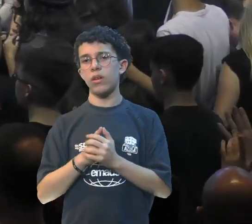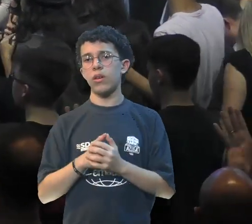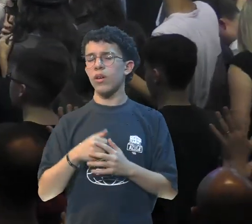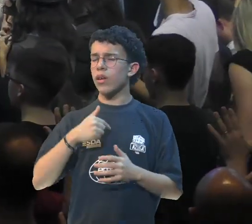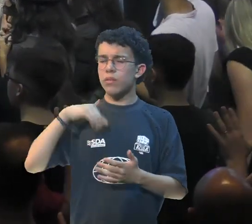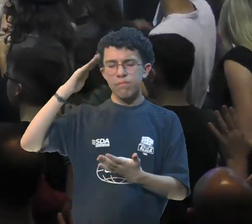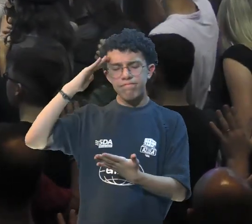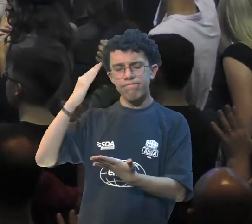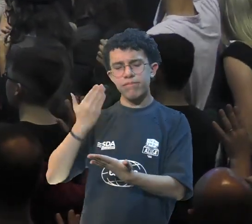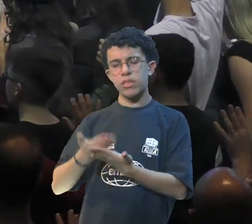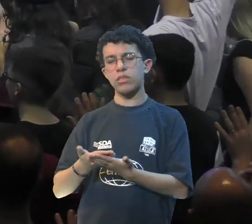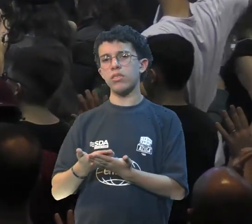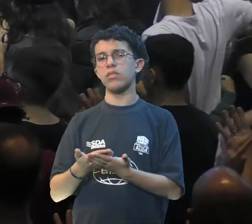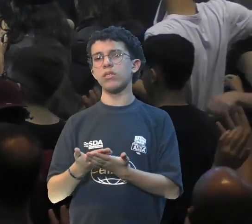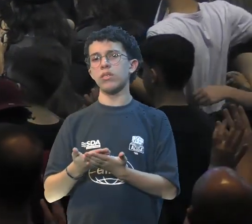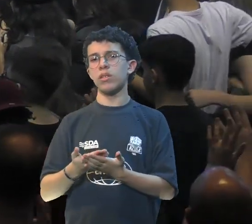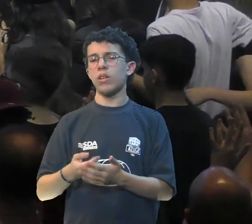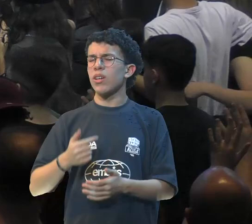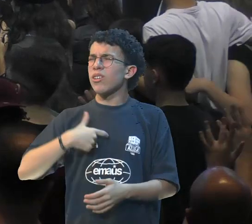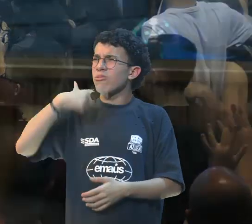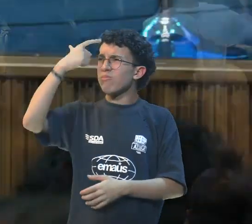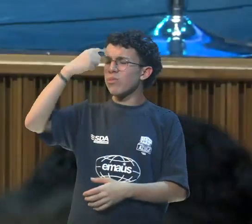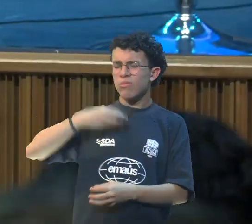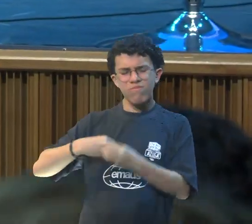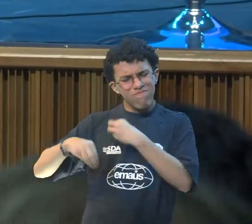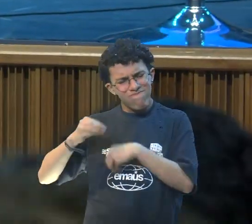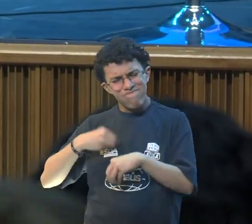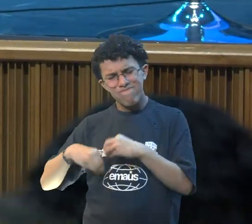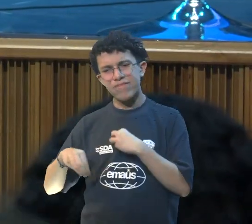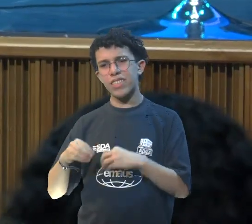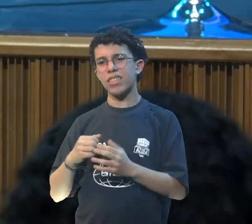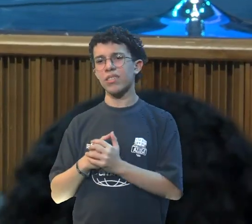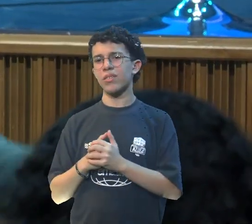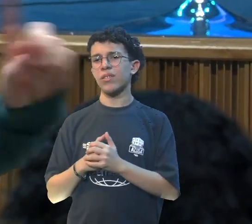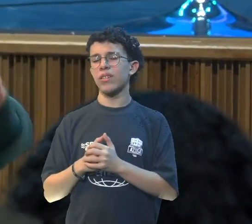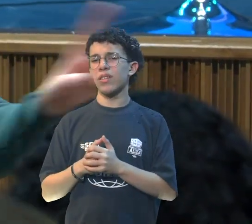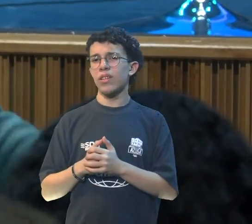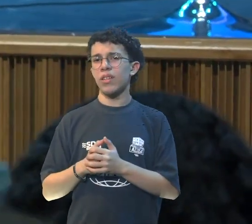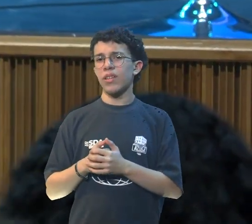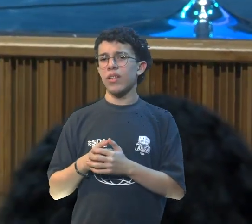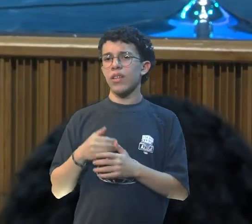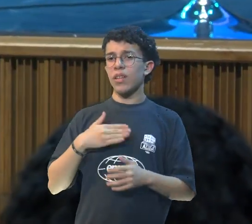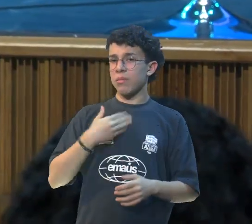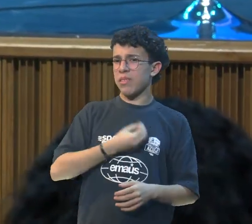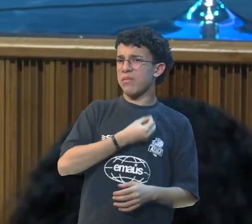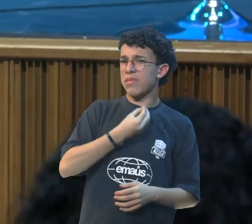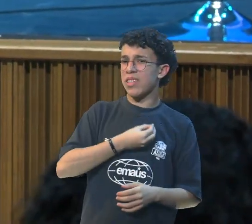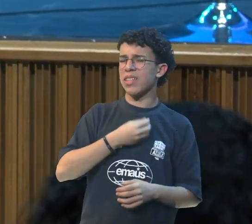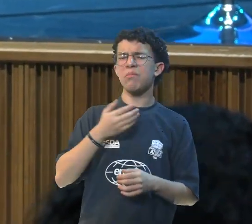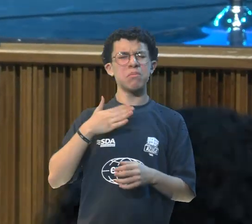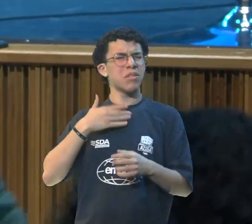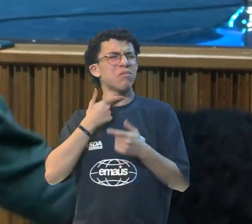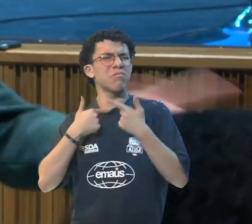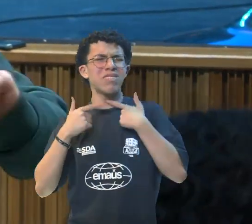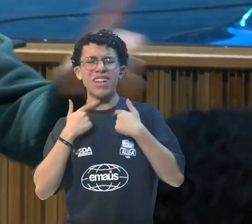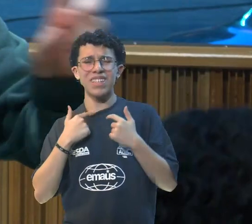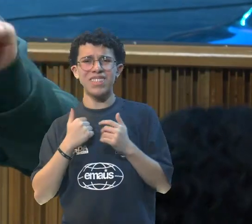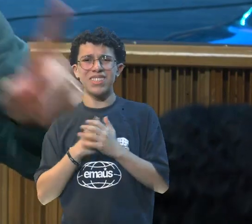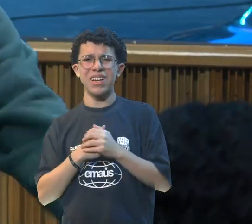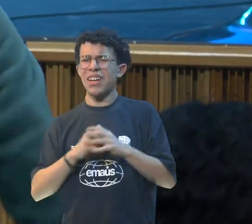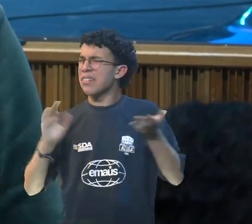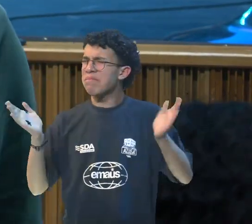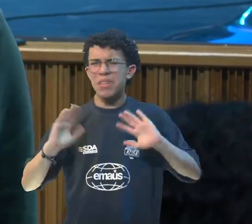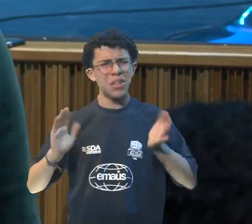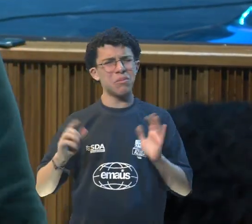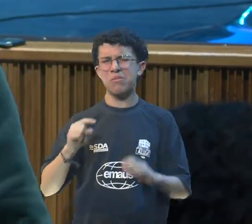eu creio que eu sou pecador, que a vida do meu jeito não estava